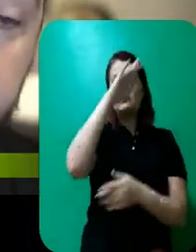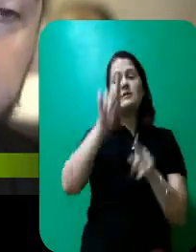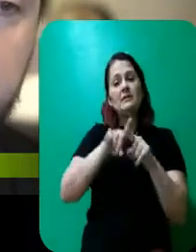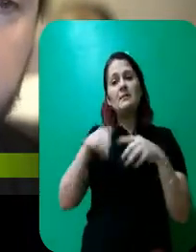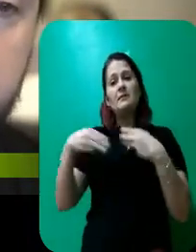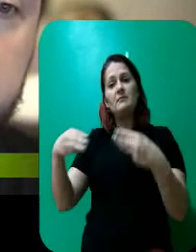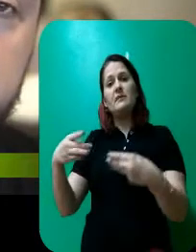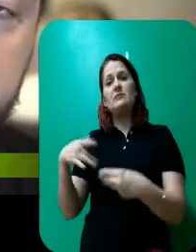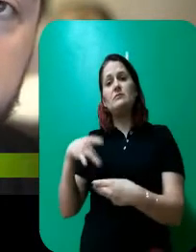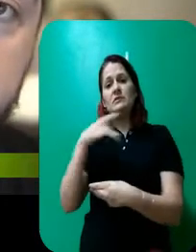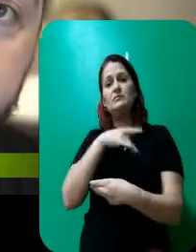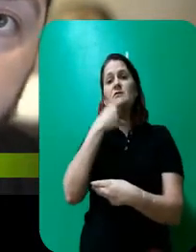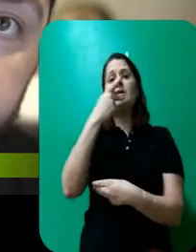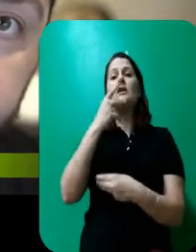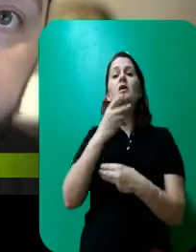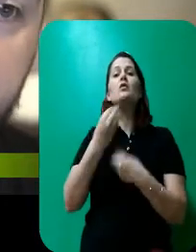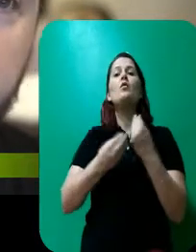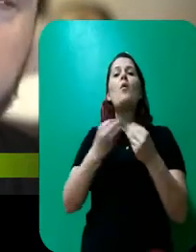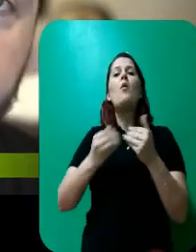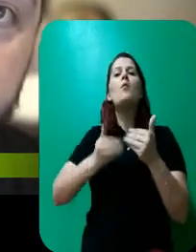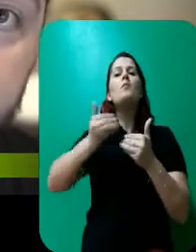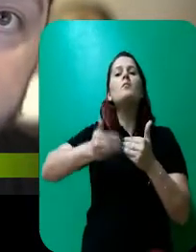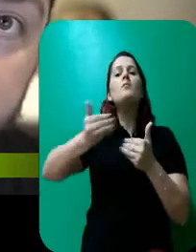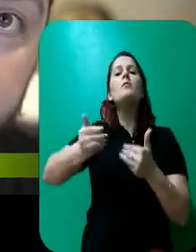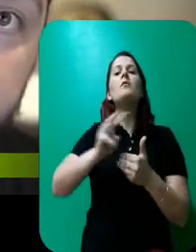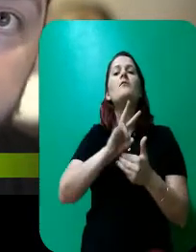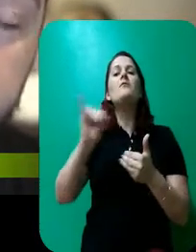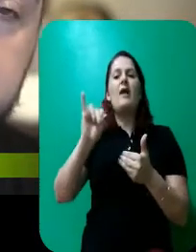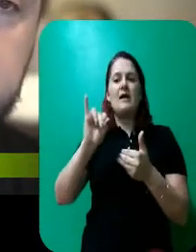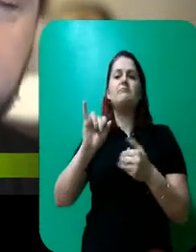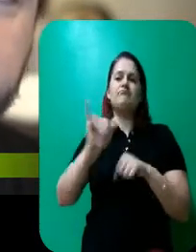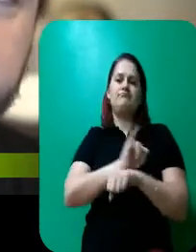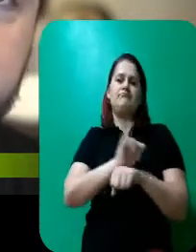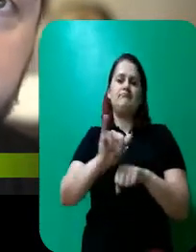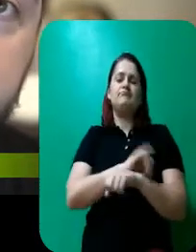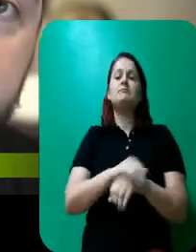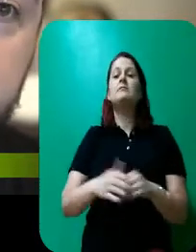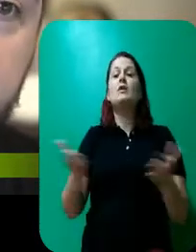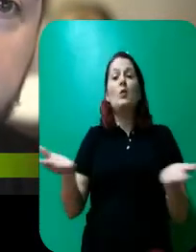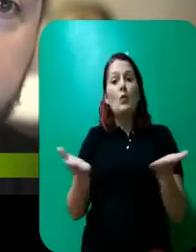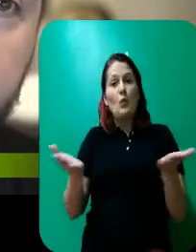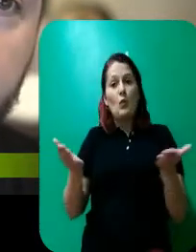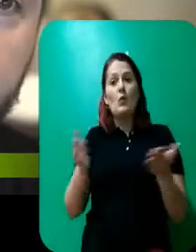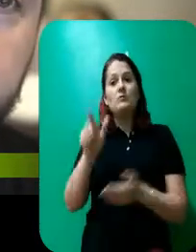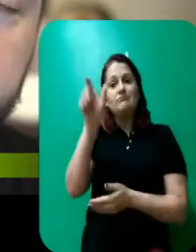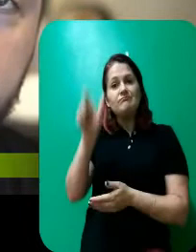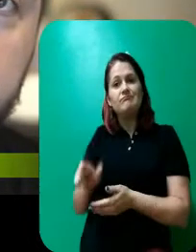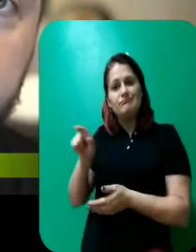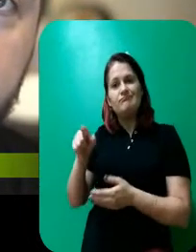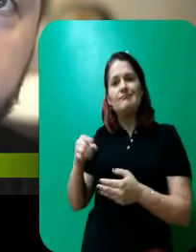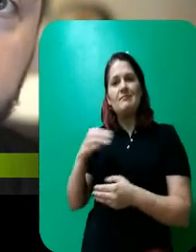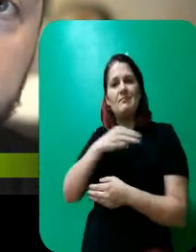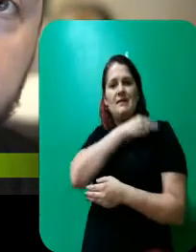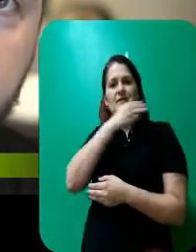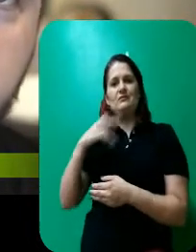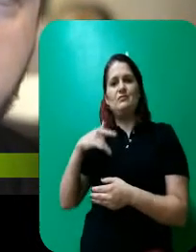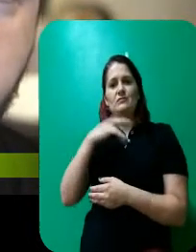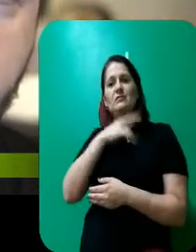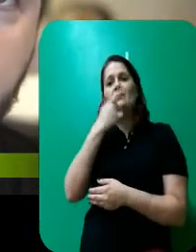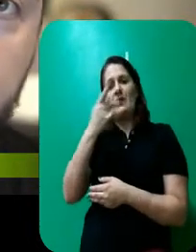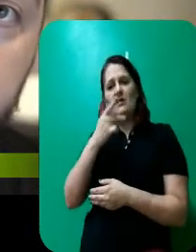passos. E o ministro da Saúde falou, com todas as letras hoje, que a previsão deles é que o número de casos deve